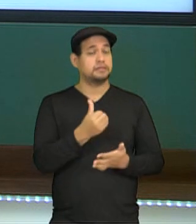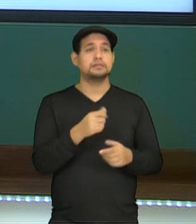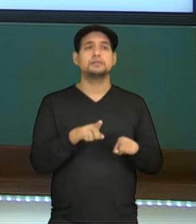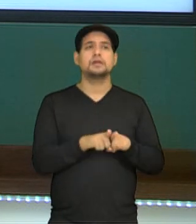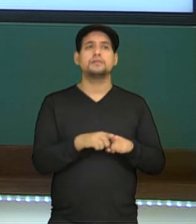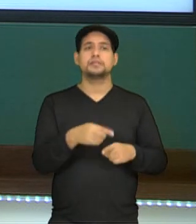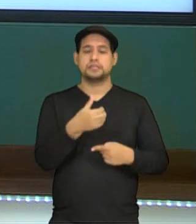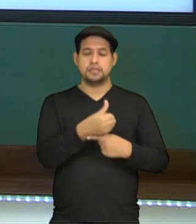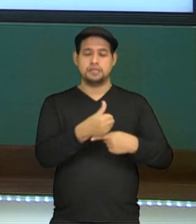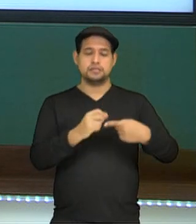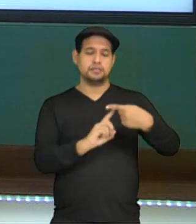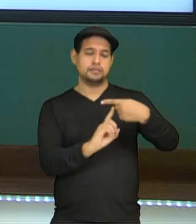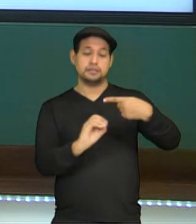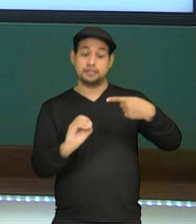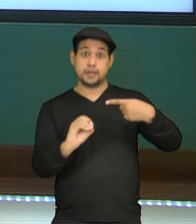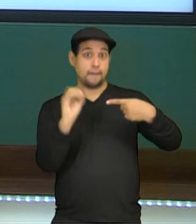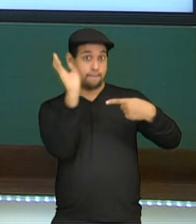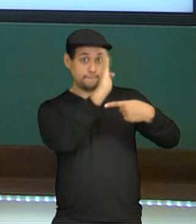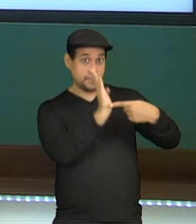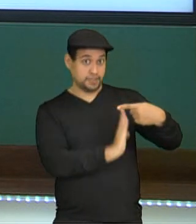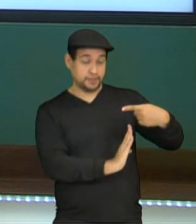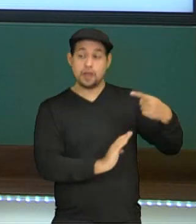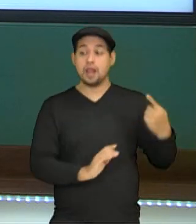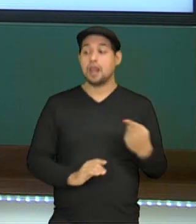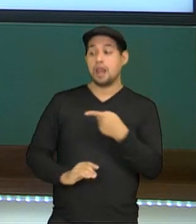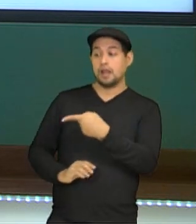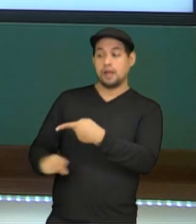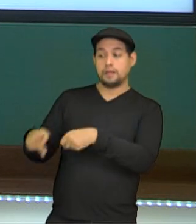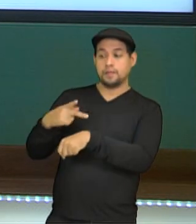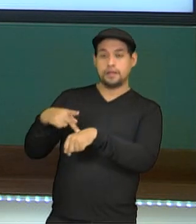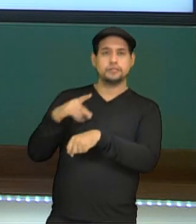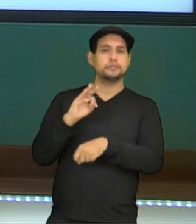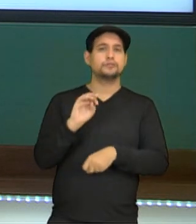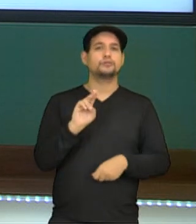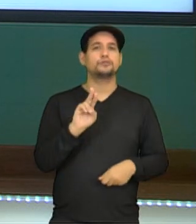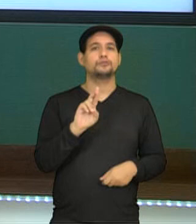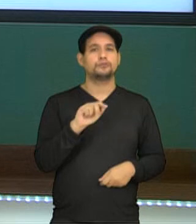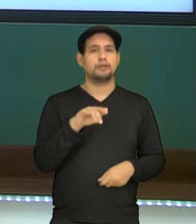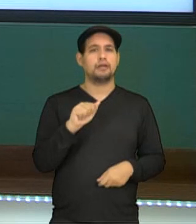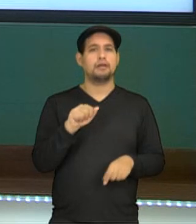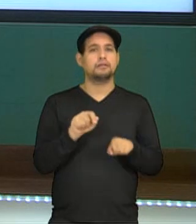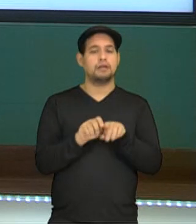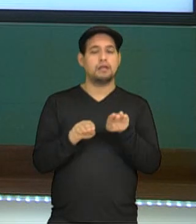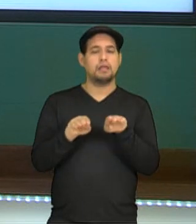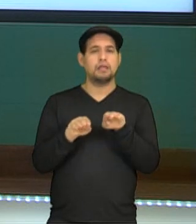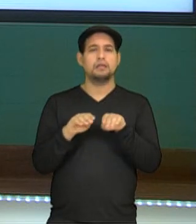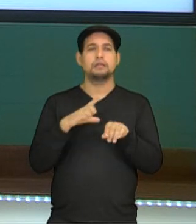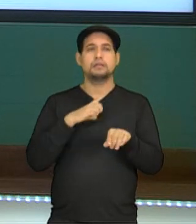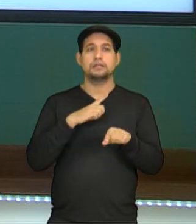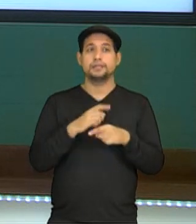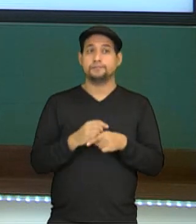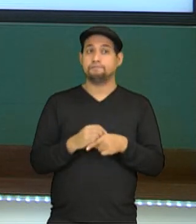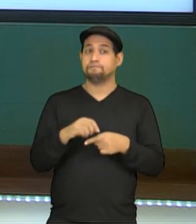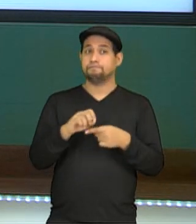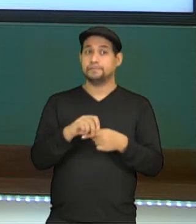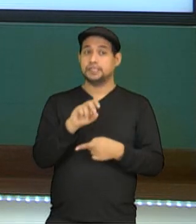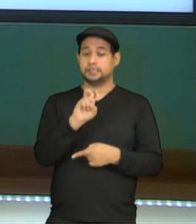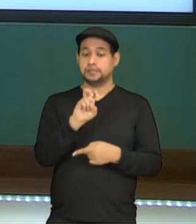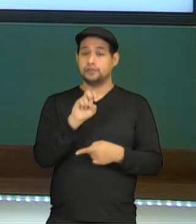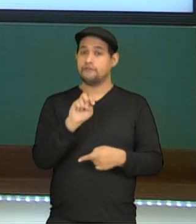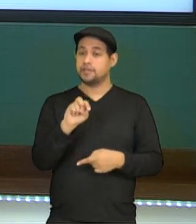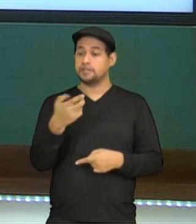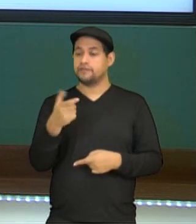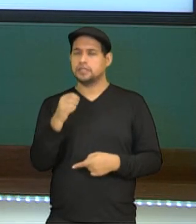6 sobre 100 no Brasil. E lá na Turquia, fazendo essa também, né, equivalência, nós temos 5 vezes